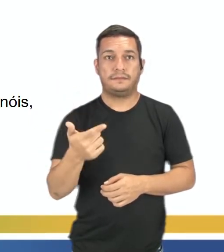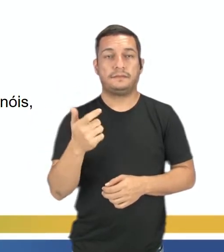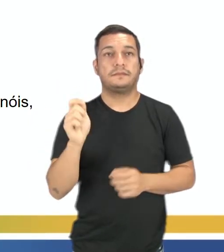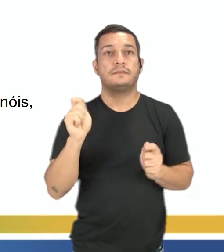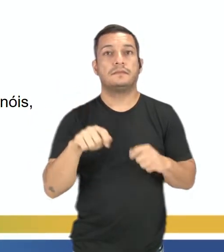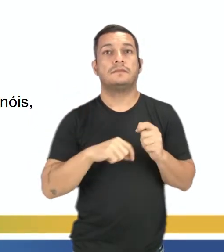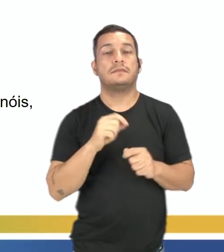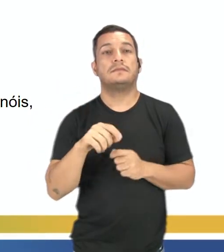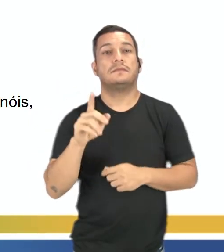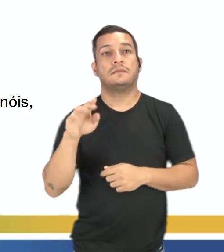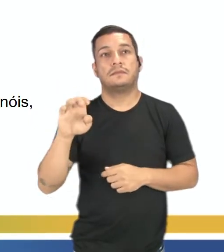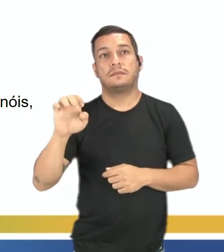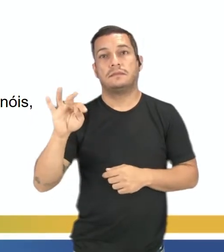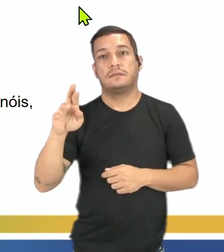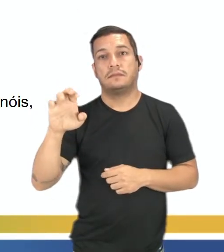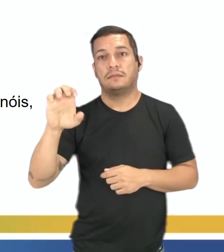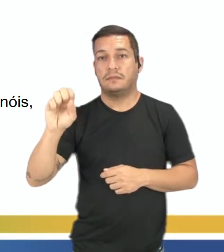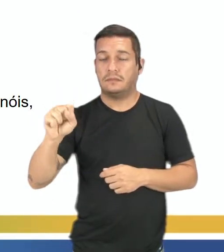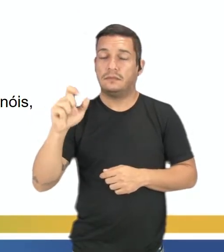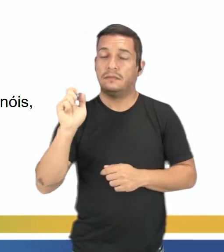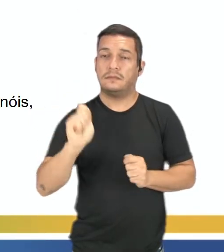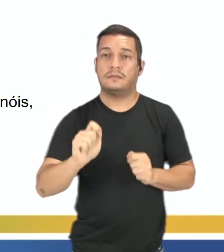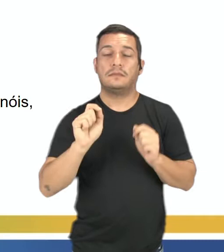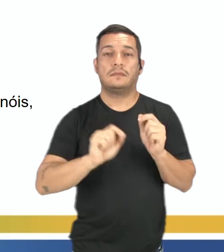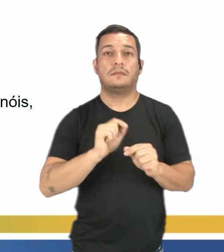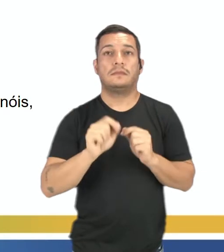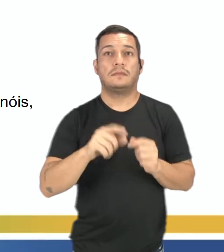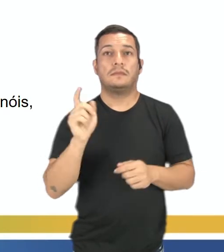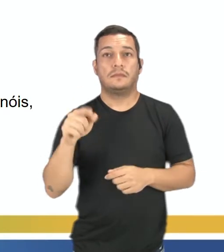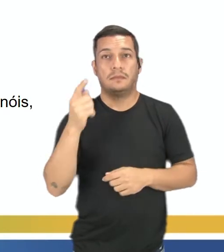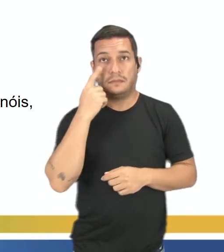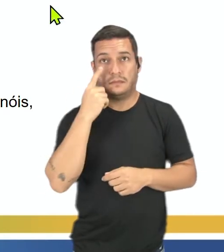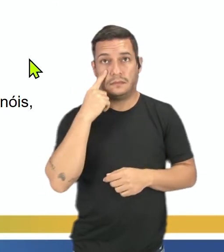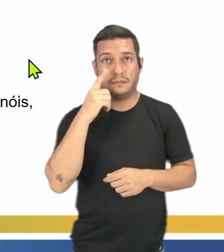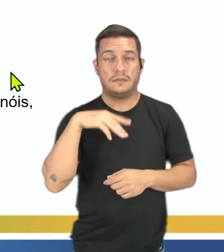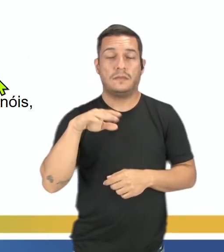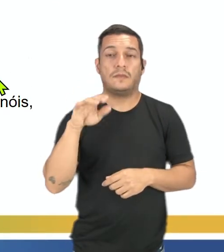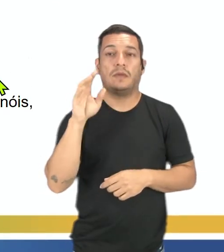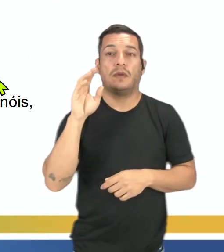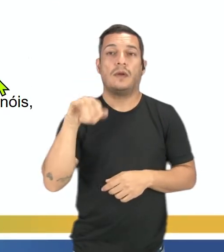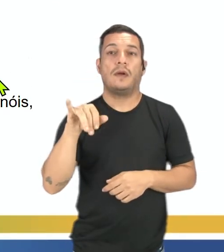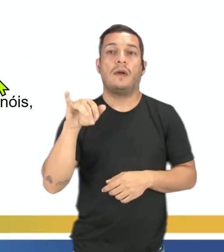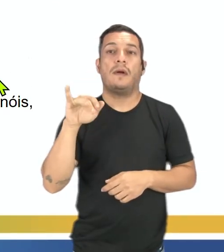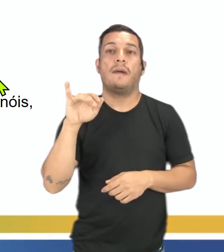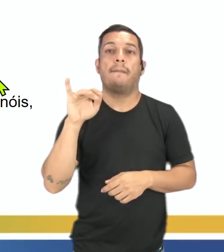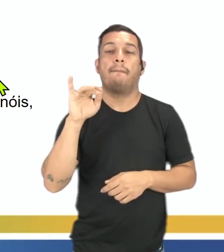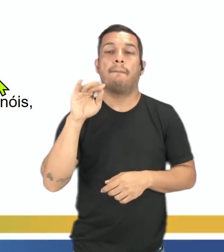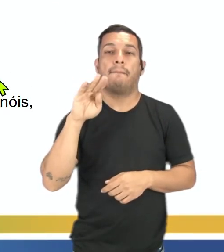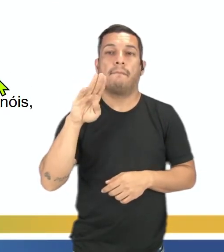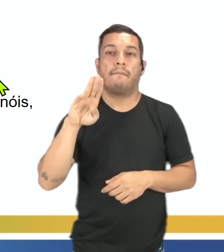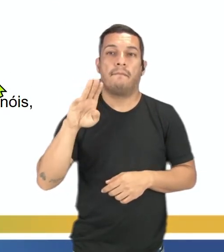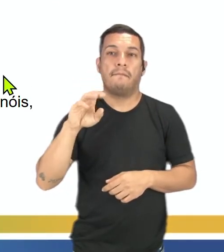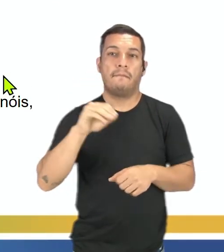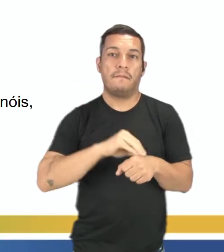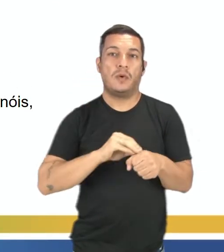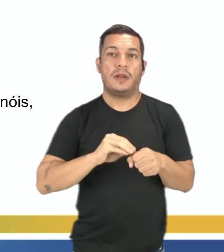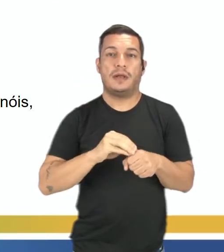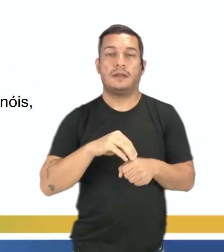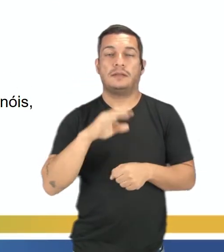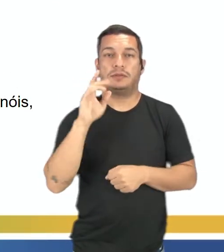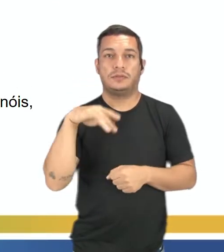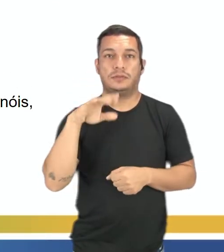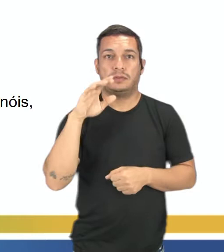eles podem ser obtidos os éteres pode ser obtido pelas consideração de moléculas de álcool ou fenóis com